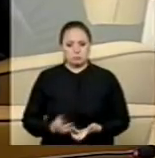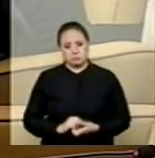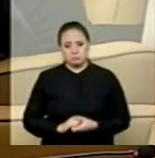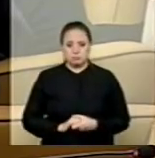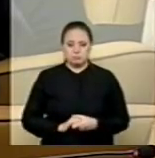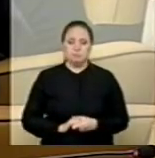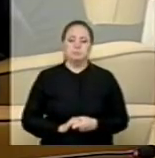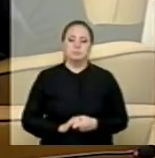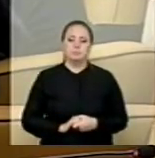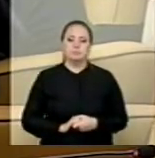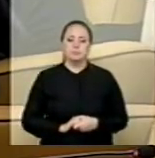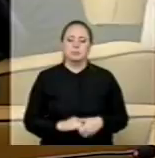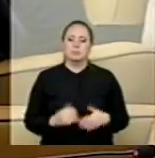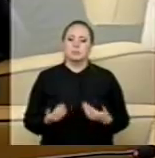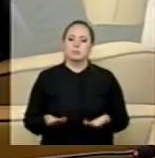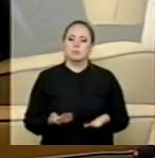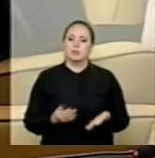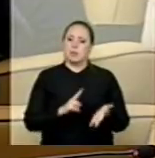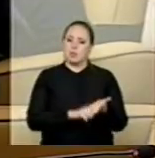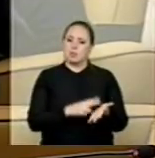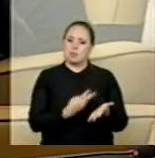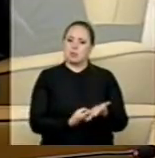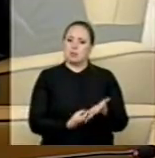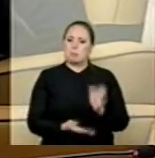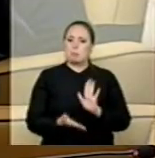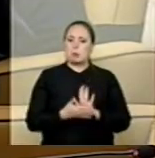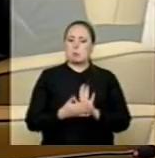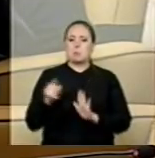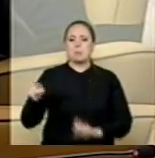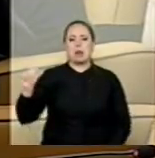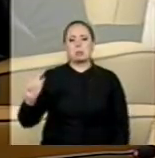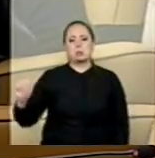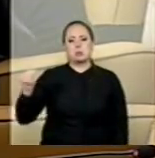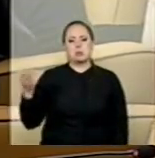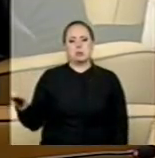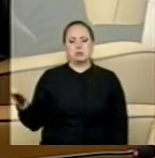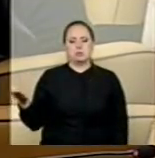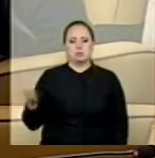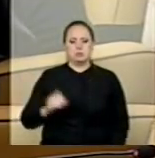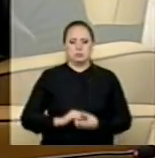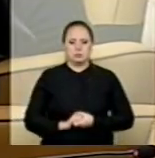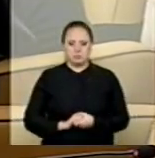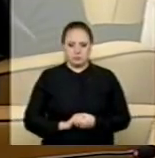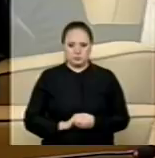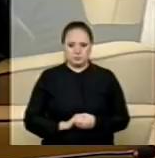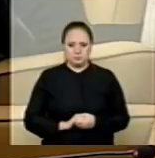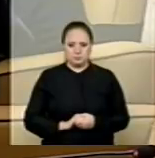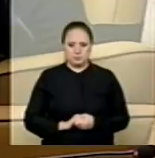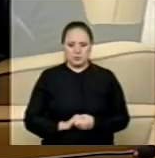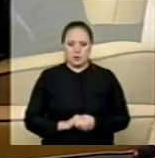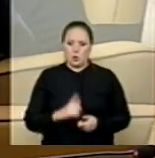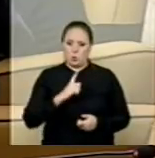e a interpretação proposta pela requerente. As premissas vinculadas na